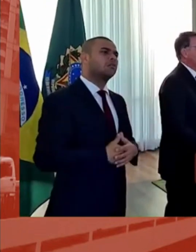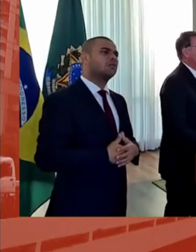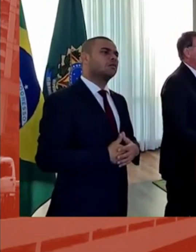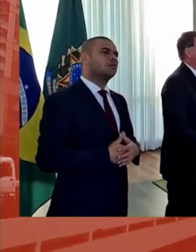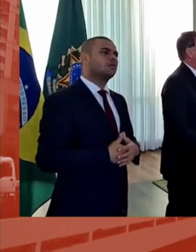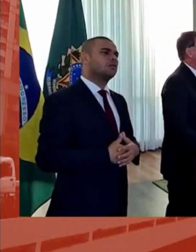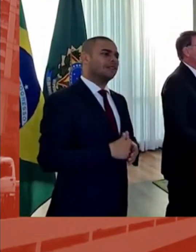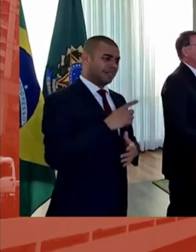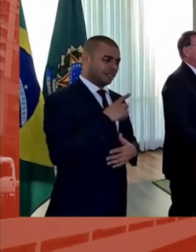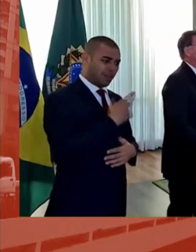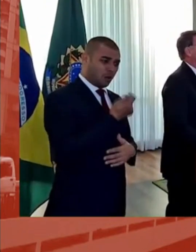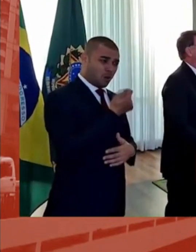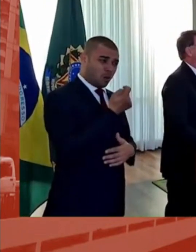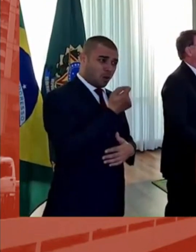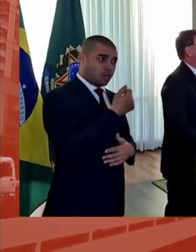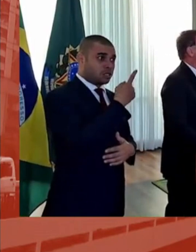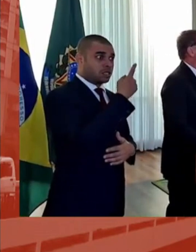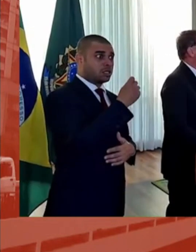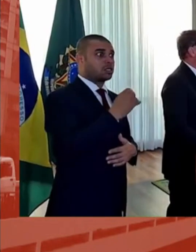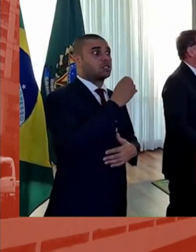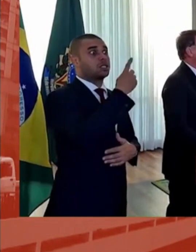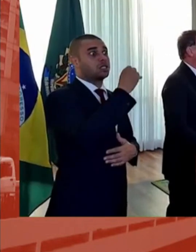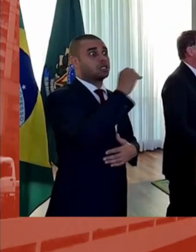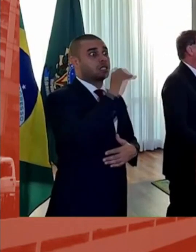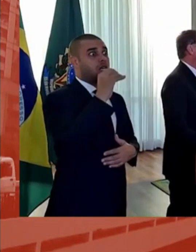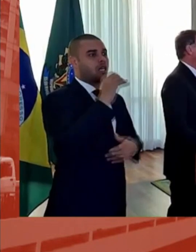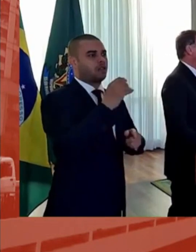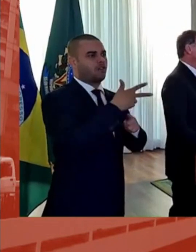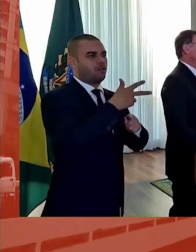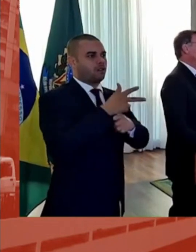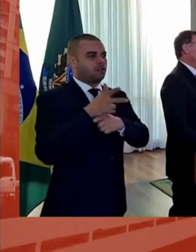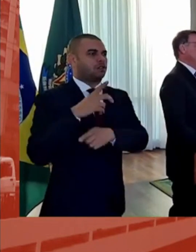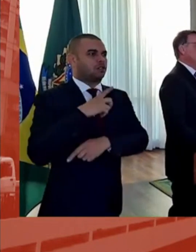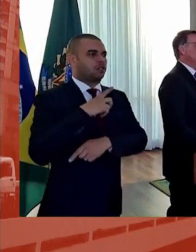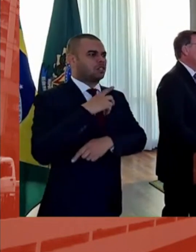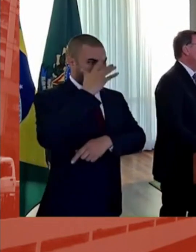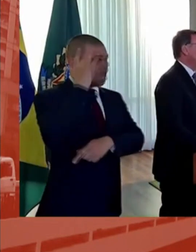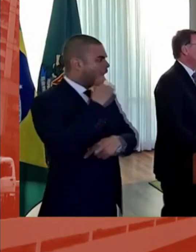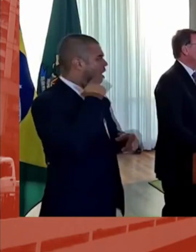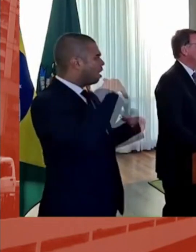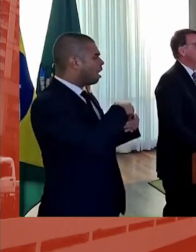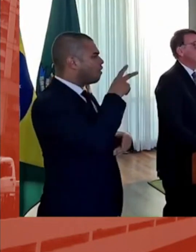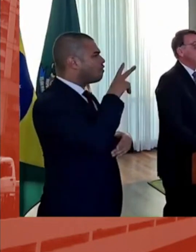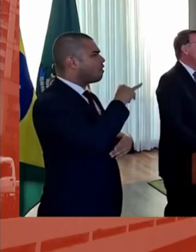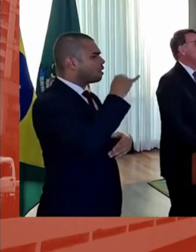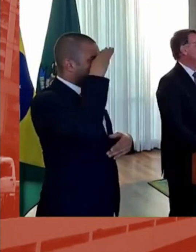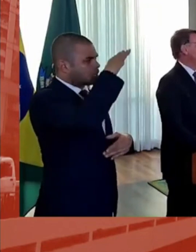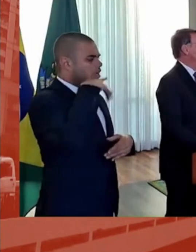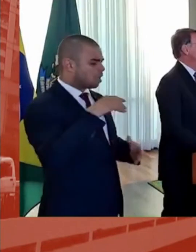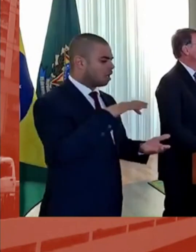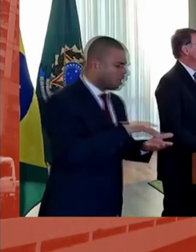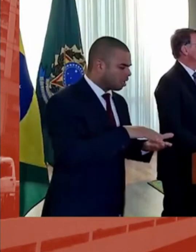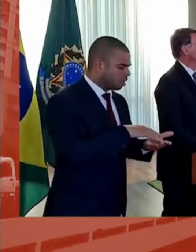na possibilidade de haver um golpe clássico, mas ele está dizendo que ele também não vai pensar duas vezes se tiver a possibilidade de emplacar um golpe